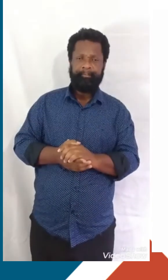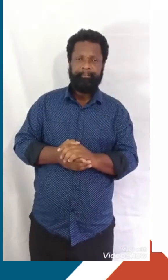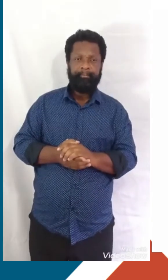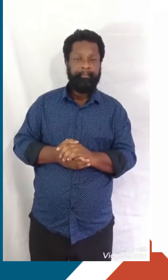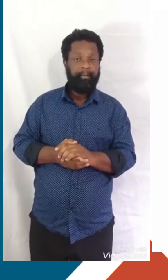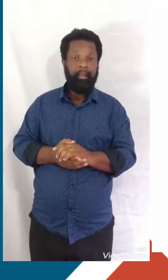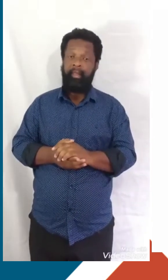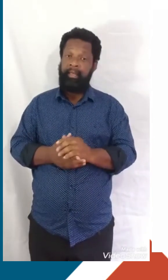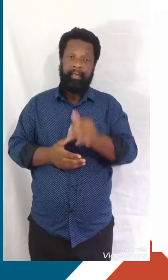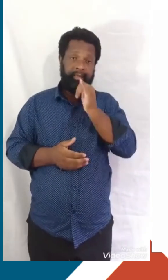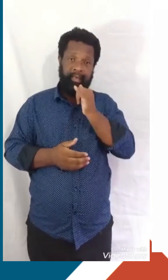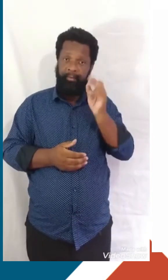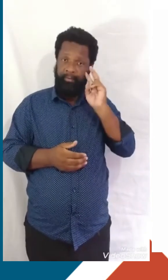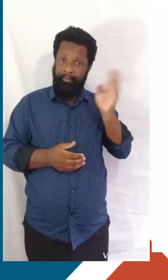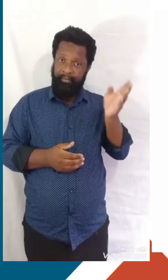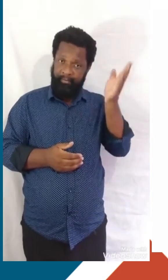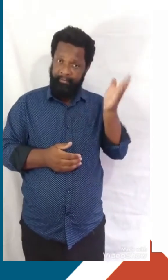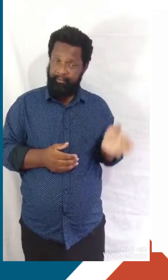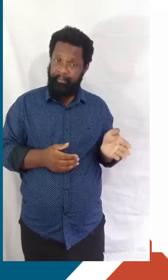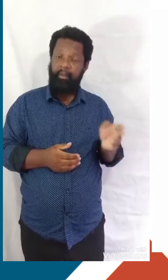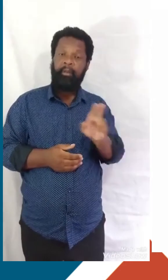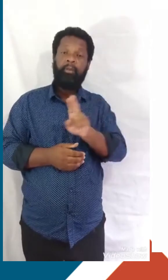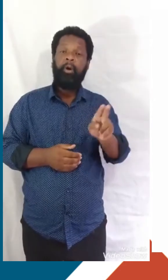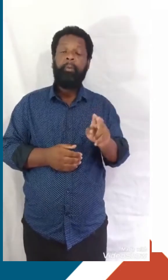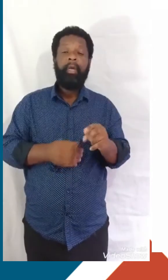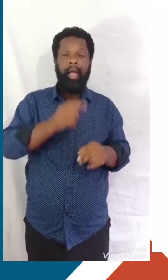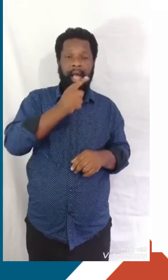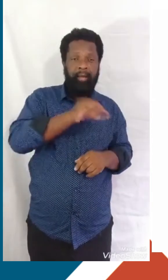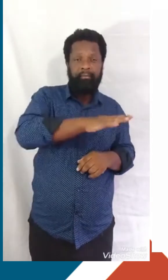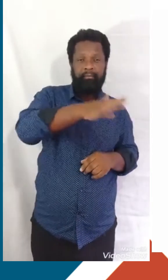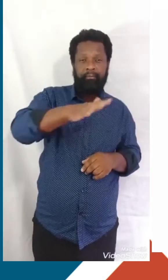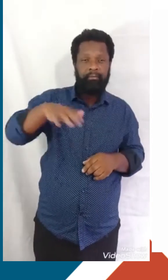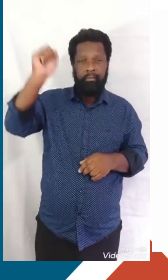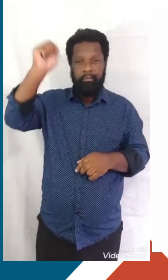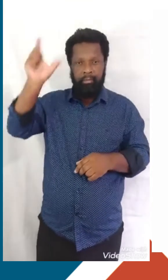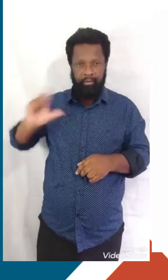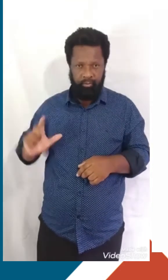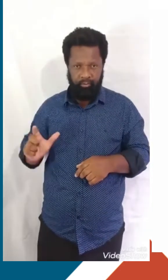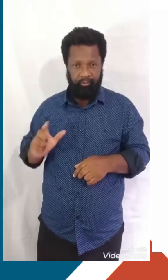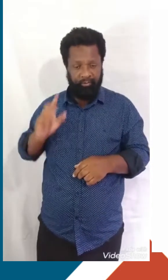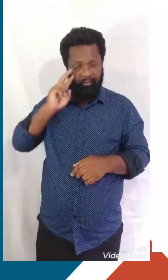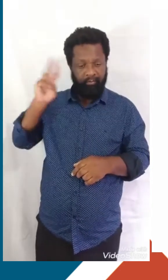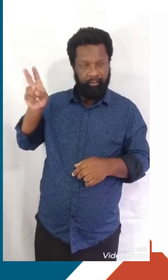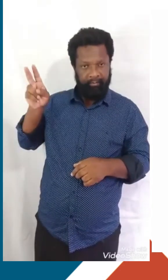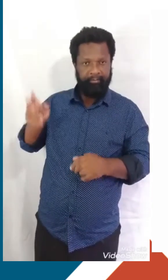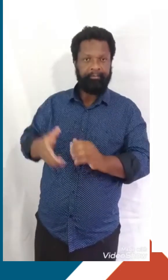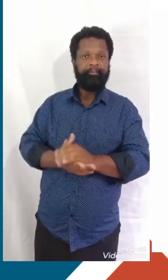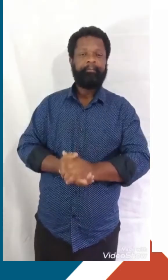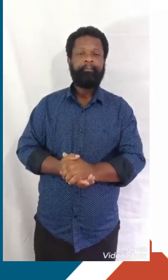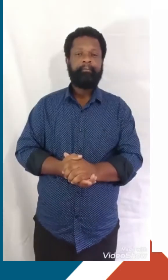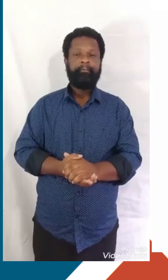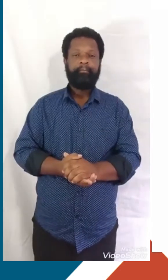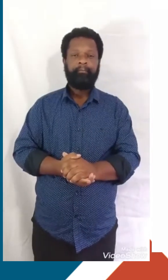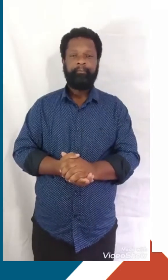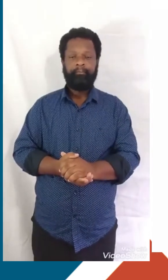Temos um poema aqui do Ferreira Goulart chamado Mar Azul. Mar azul, marco azul,